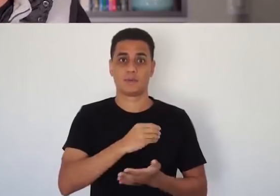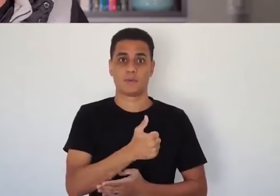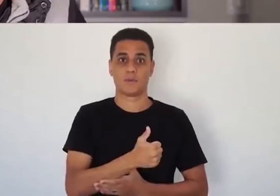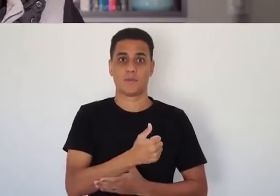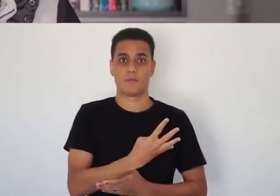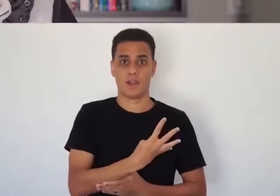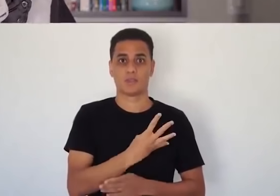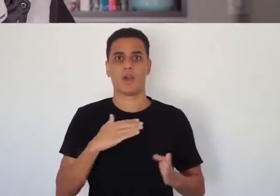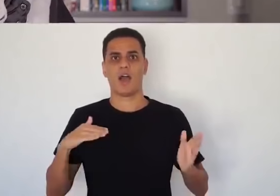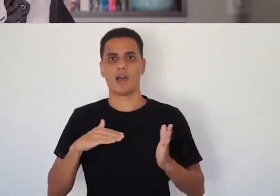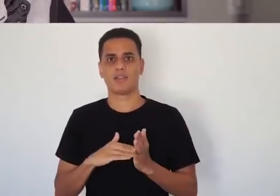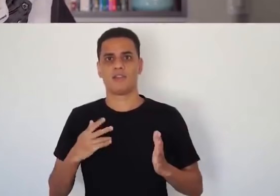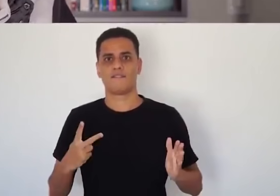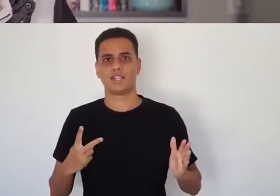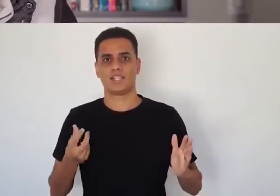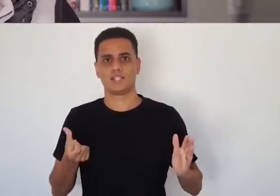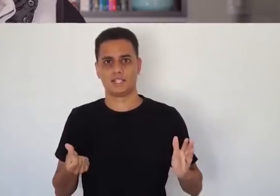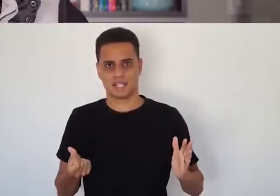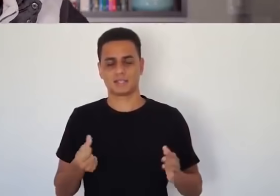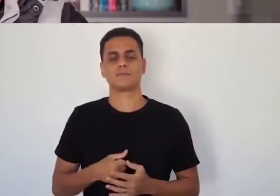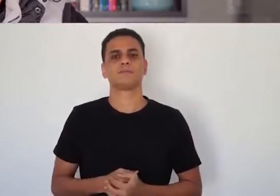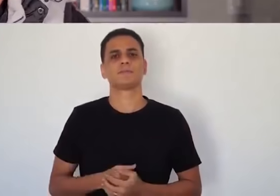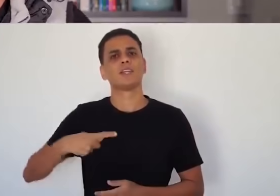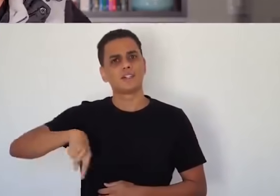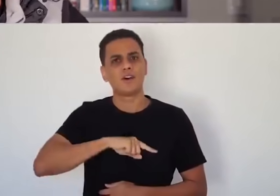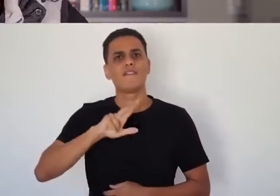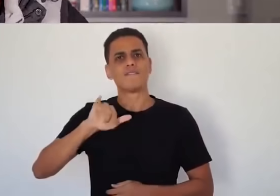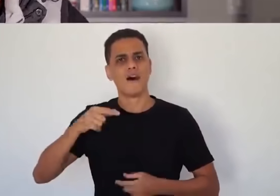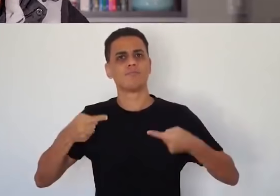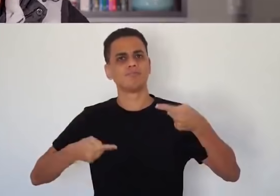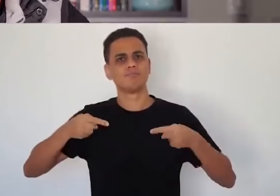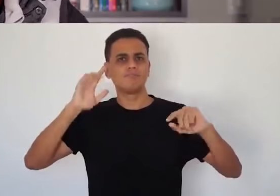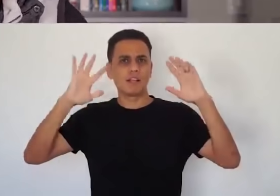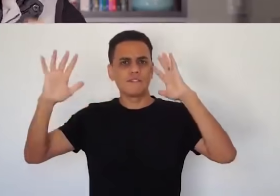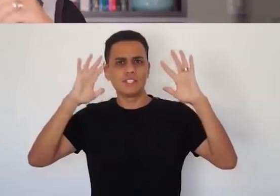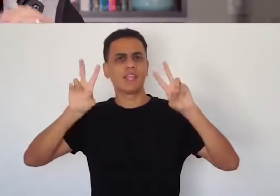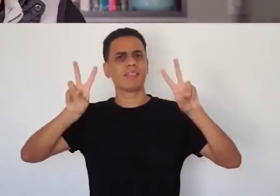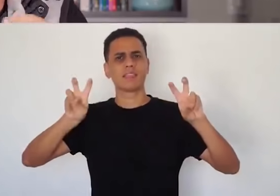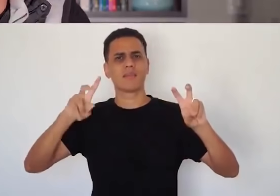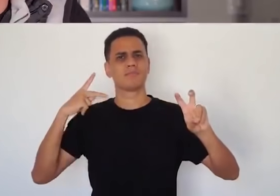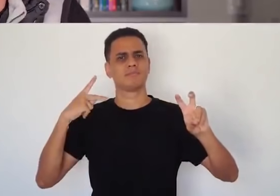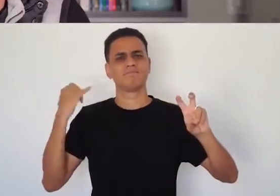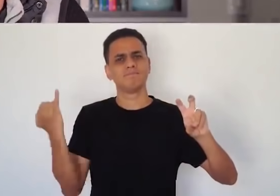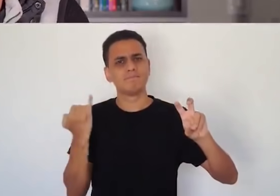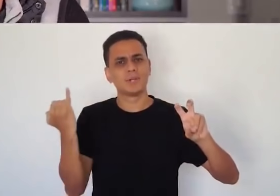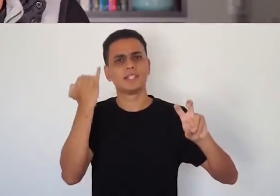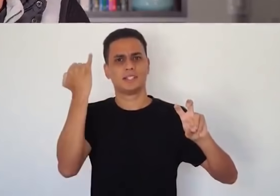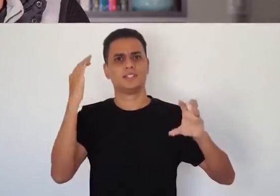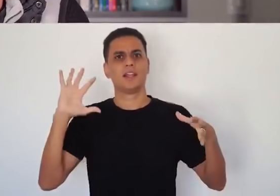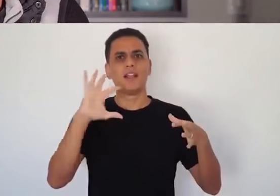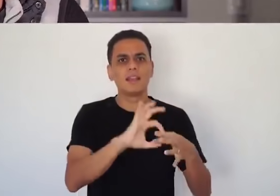2, versículos 14 até o 26 e vamos trabalhar hoje um tema super